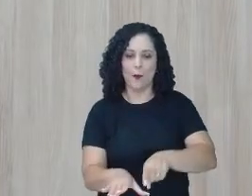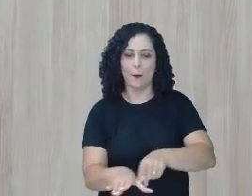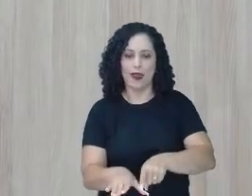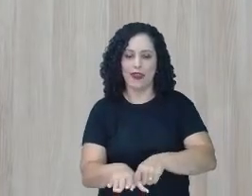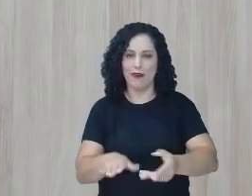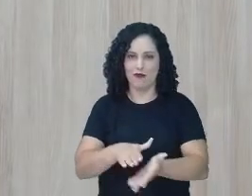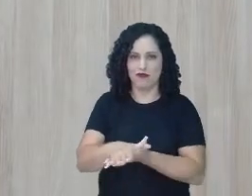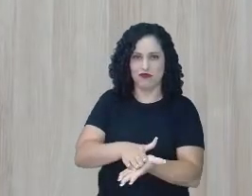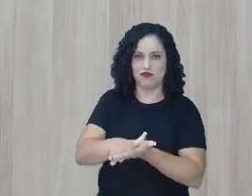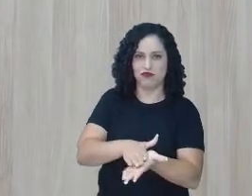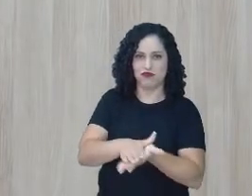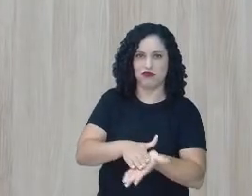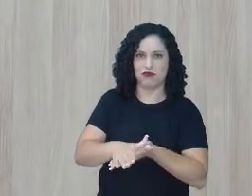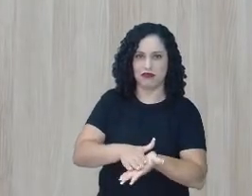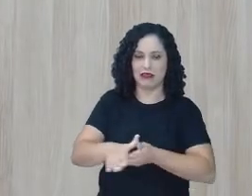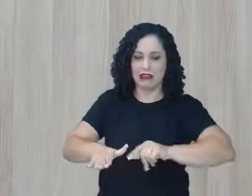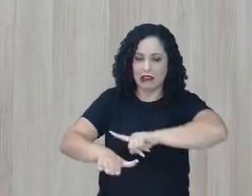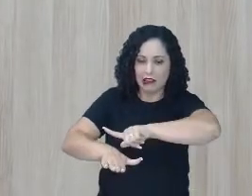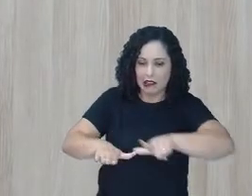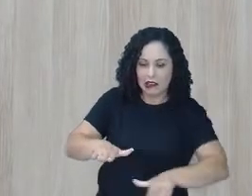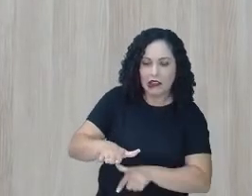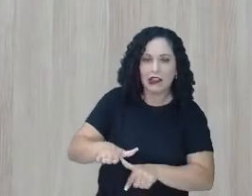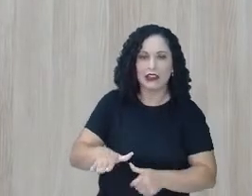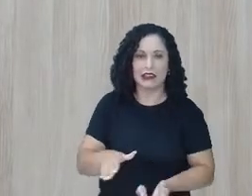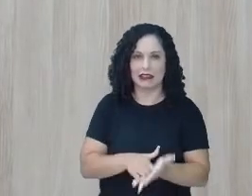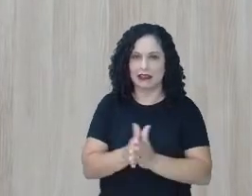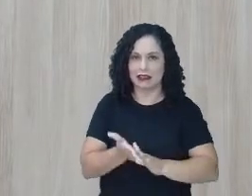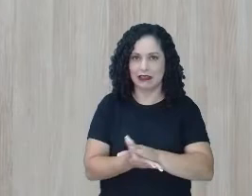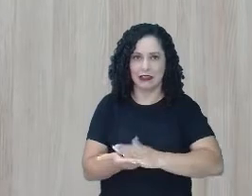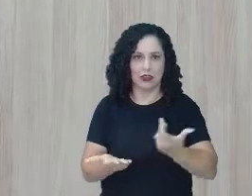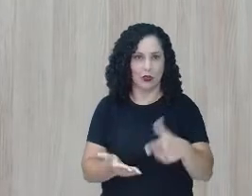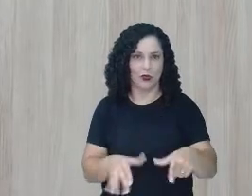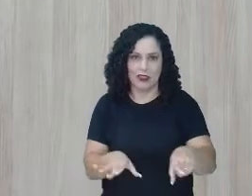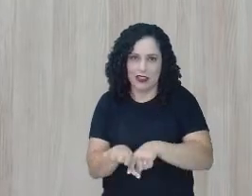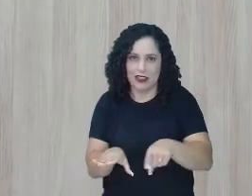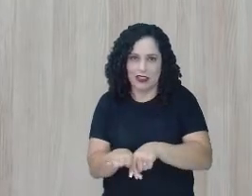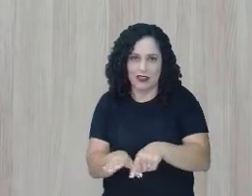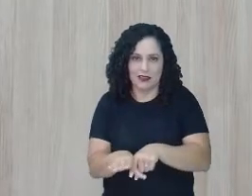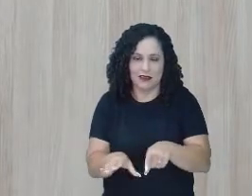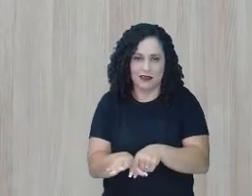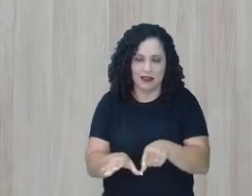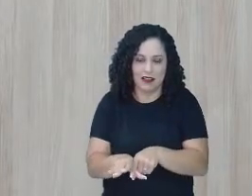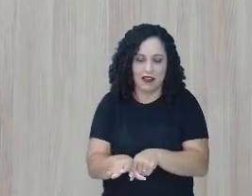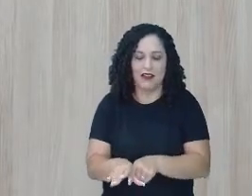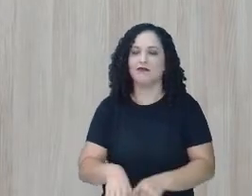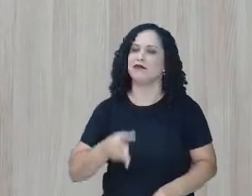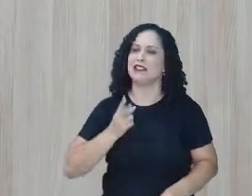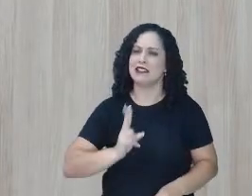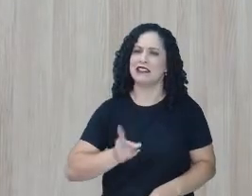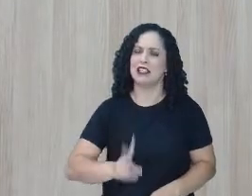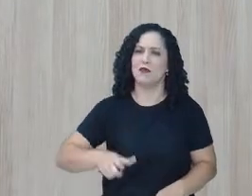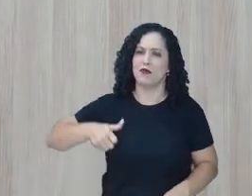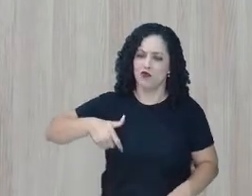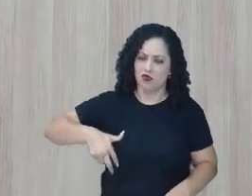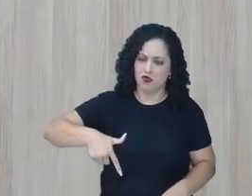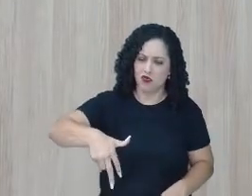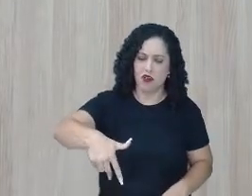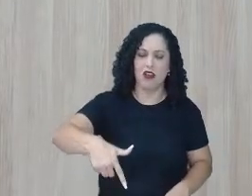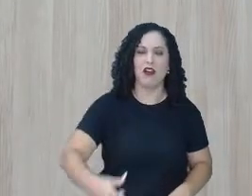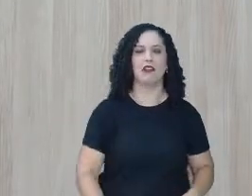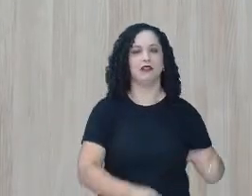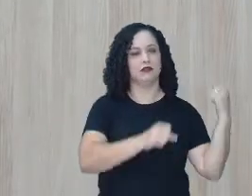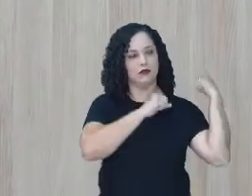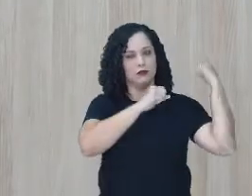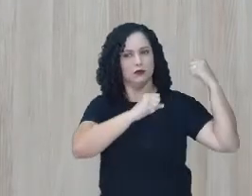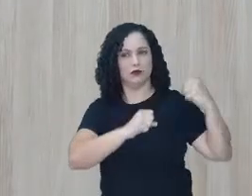em outras aulas, era uma marca, né, dessa escravidão, representando esse sujeito escravizado, né, descalço, mas eles estão bem